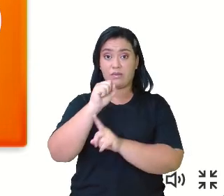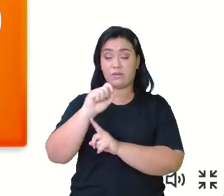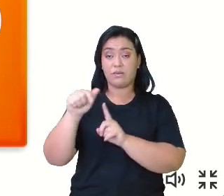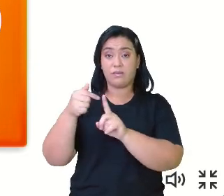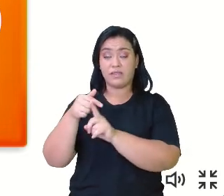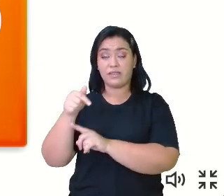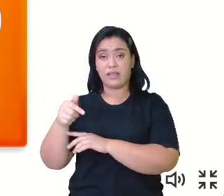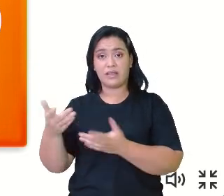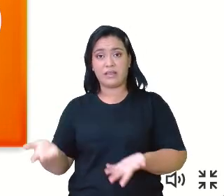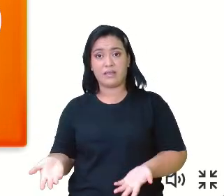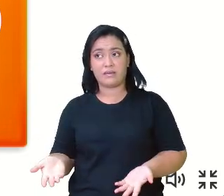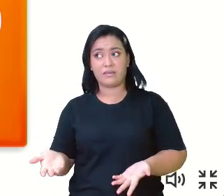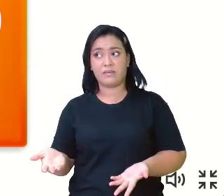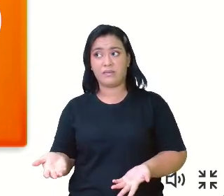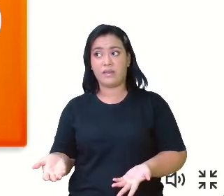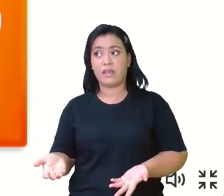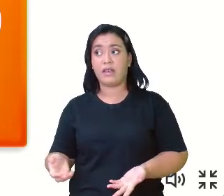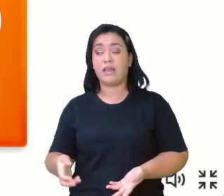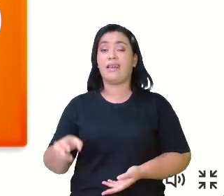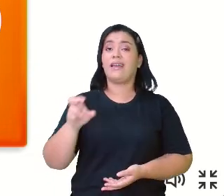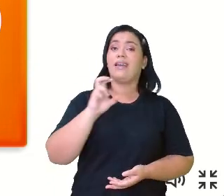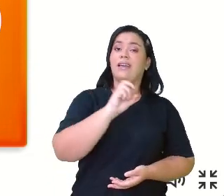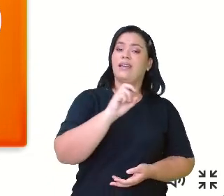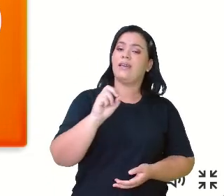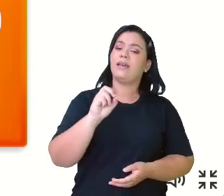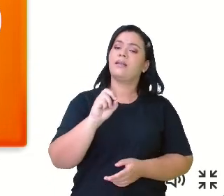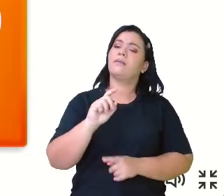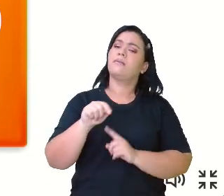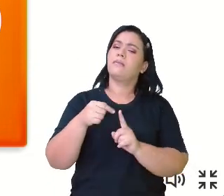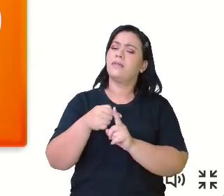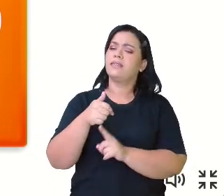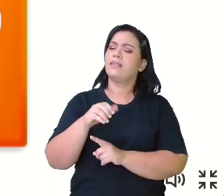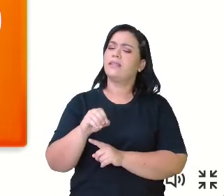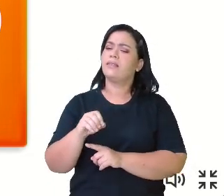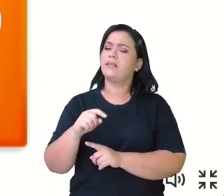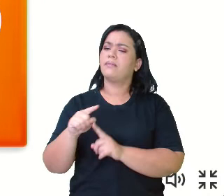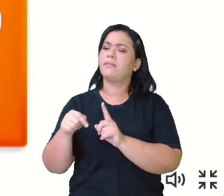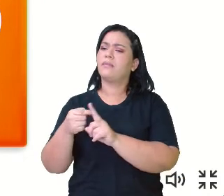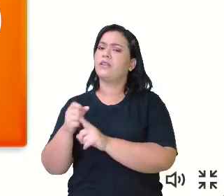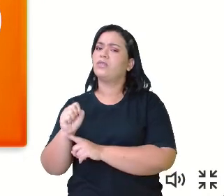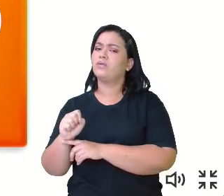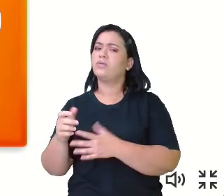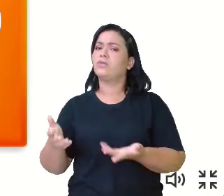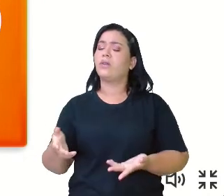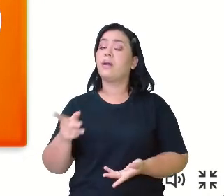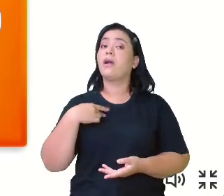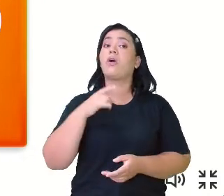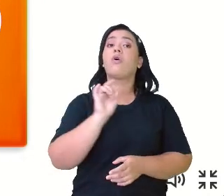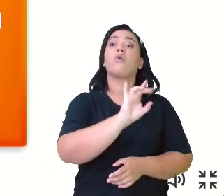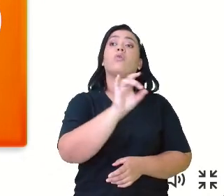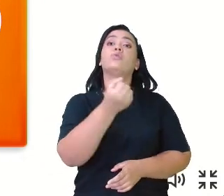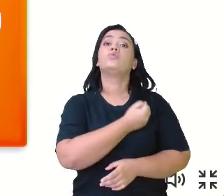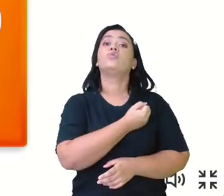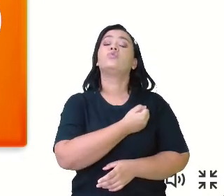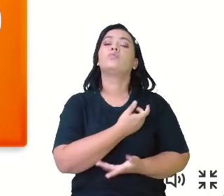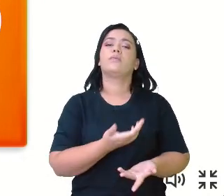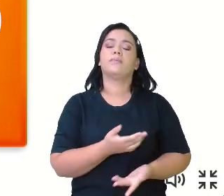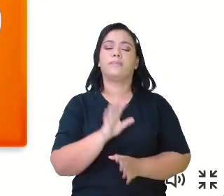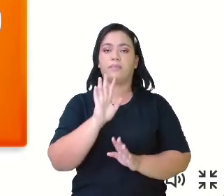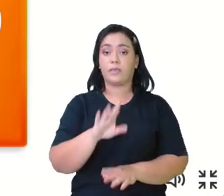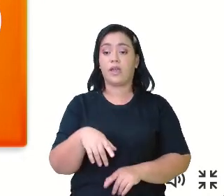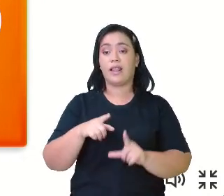7. É 500 mais 70 mais 8. É quanto está representando cada número aí? Ou